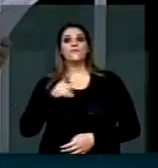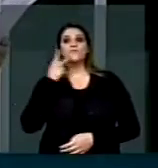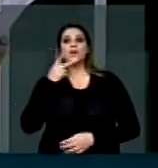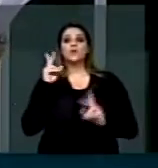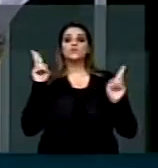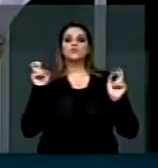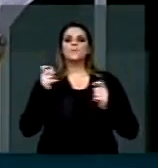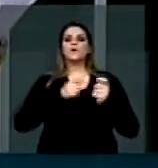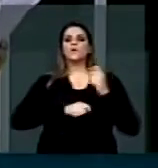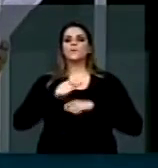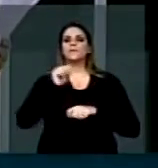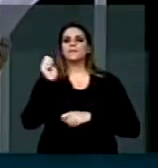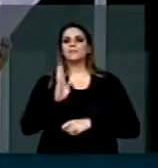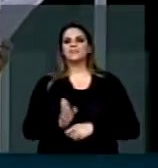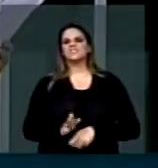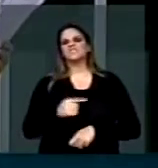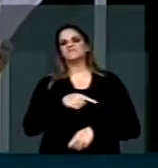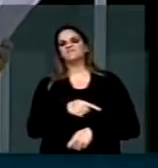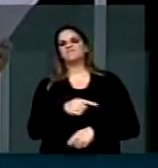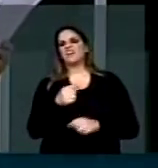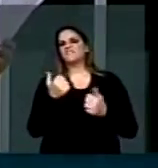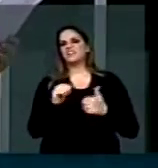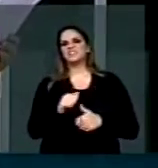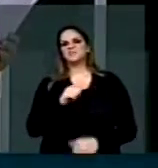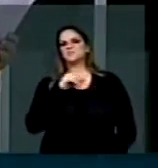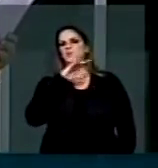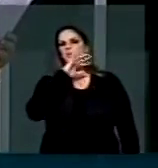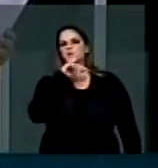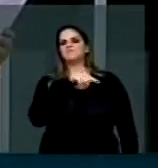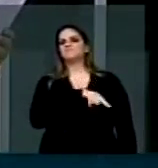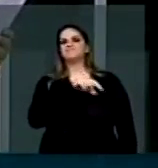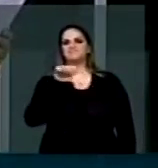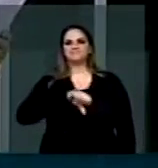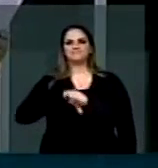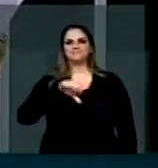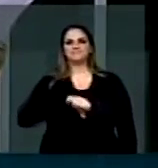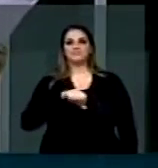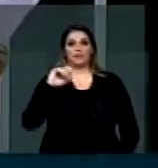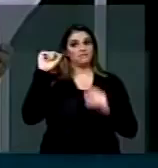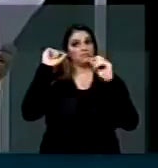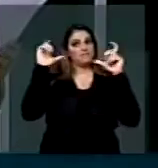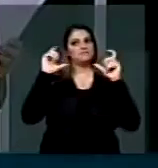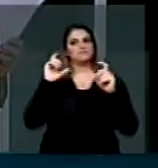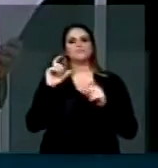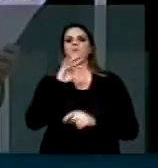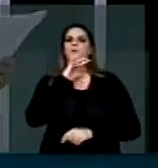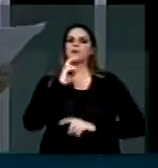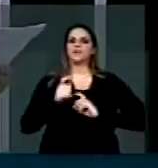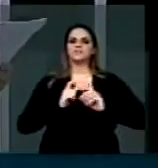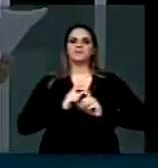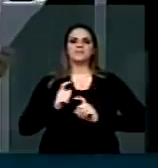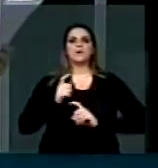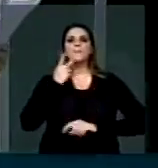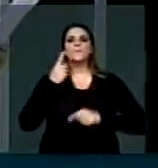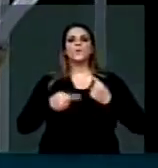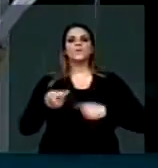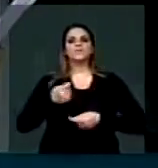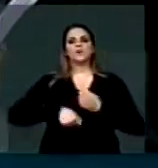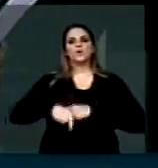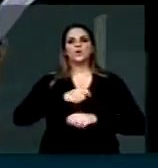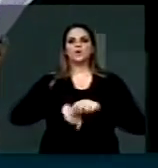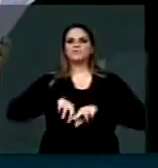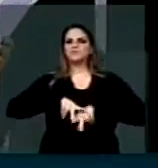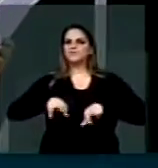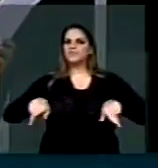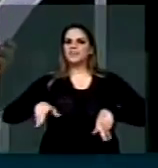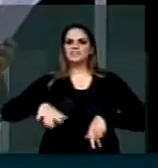tiveram em comum uma análise negativa sobre o país, com alertas sobre a condução da política econômica em diferentes aspectos.